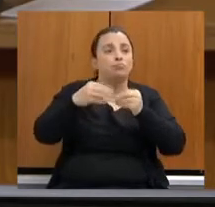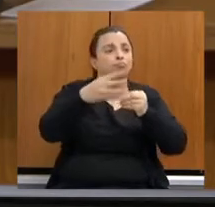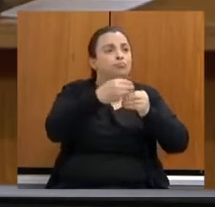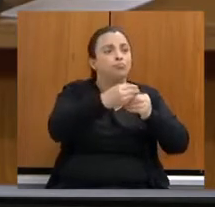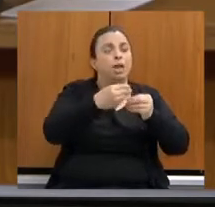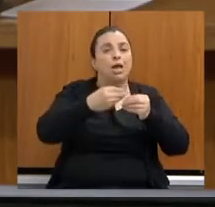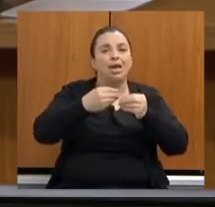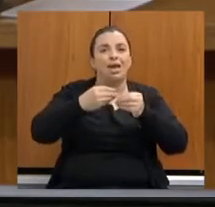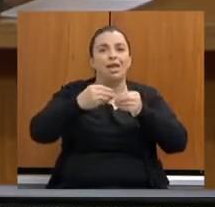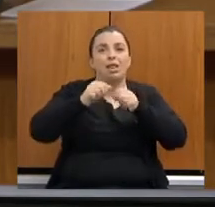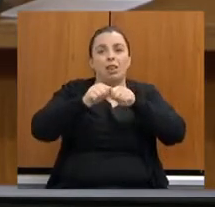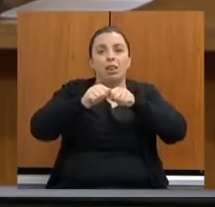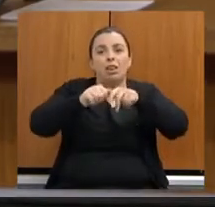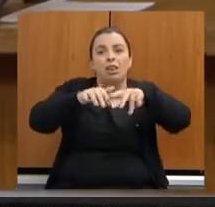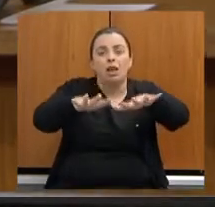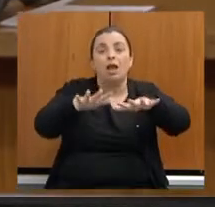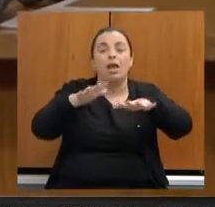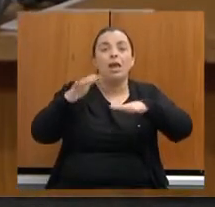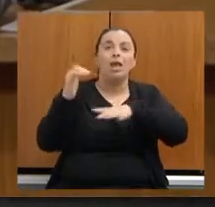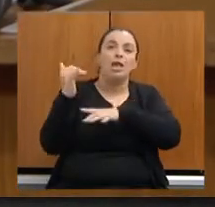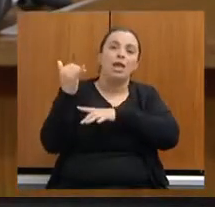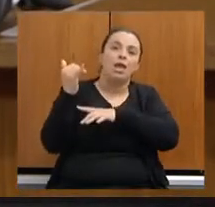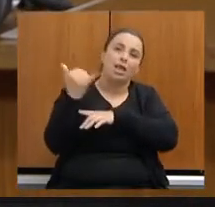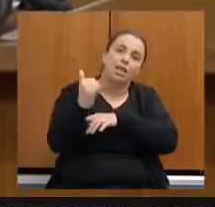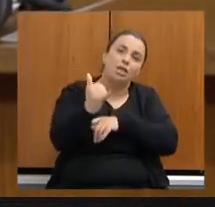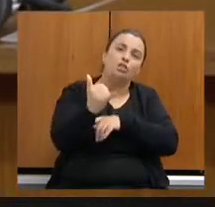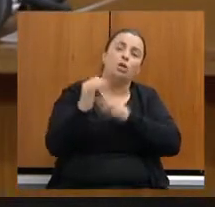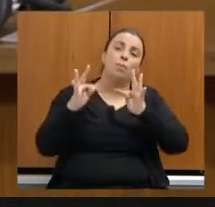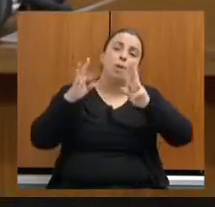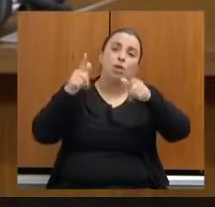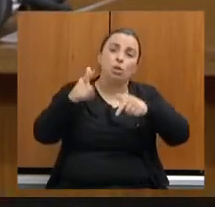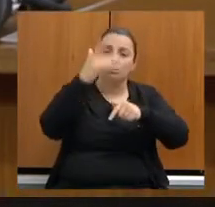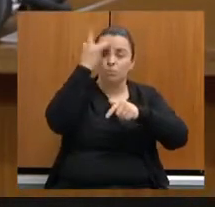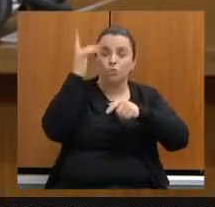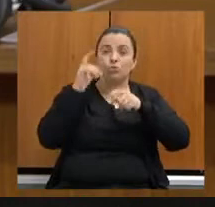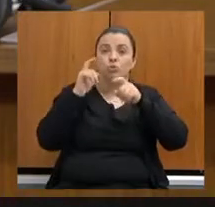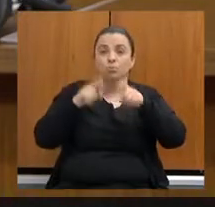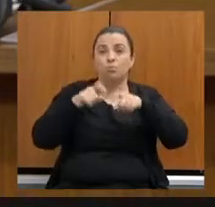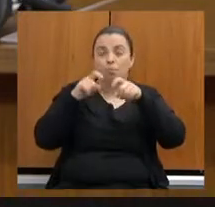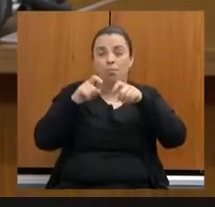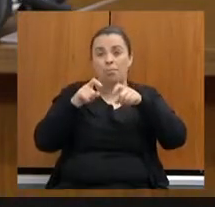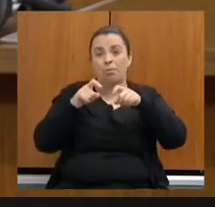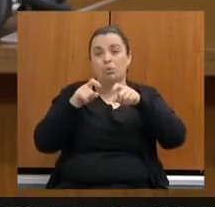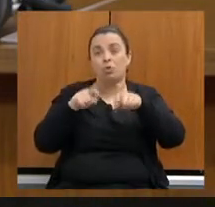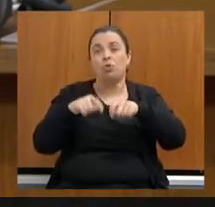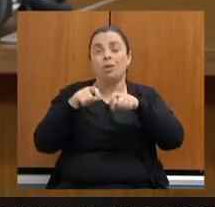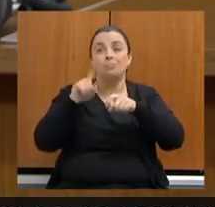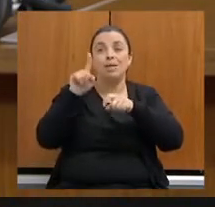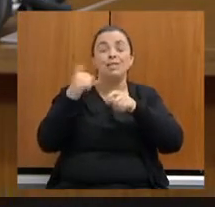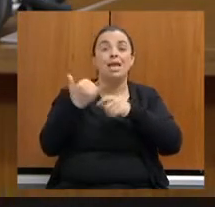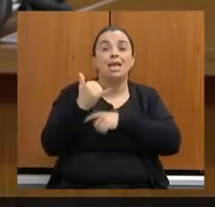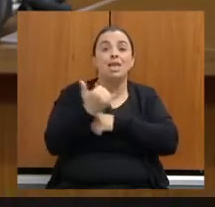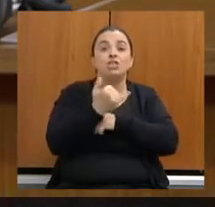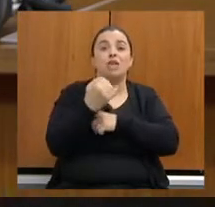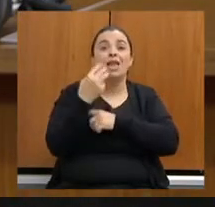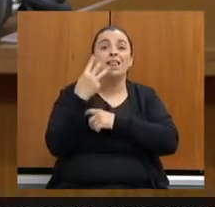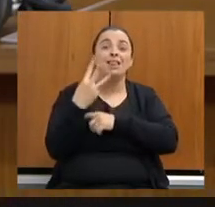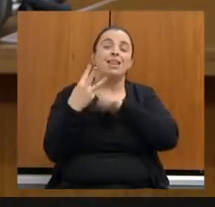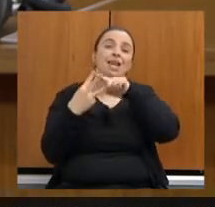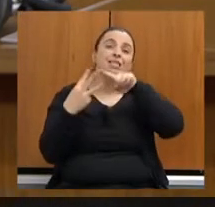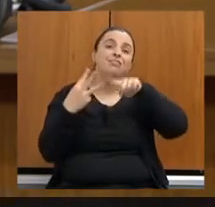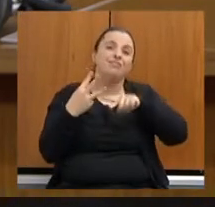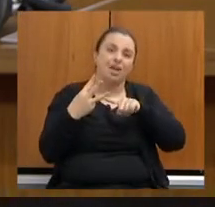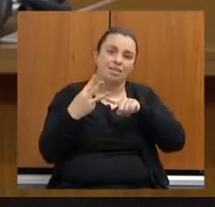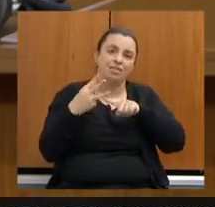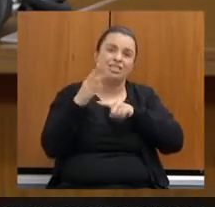temos produtores têm deficiência com equipamento por não ter energia trifásica em suas propriedades e